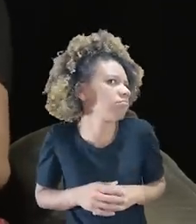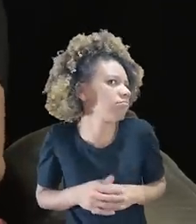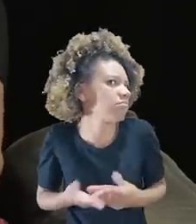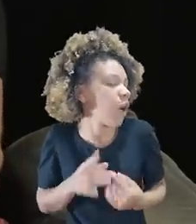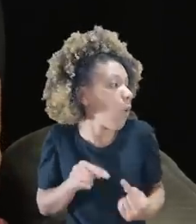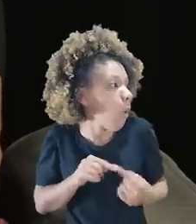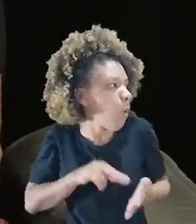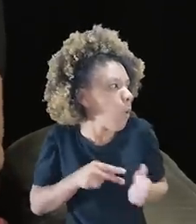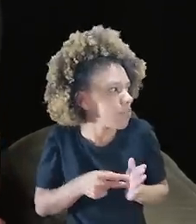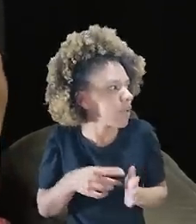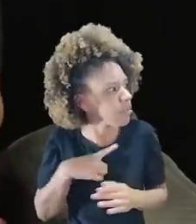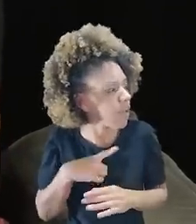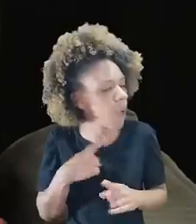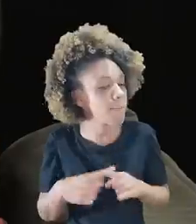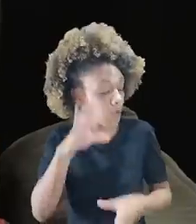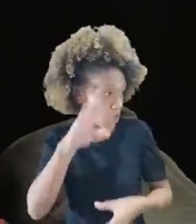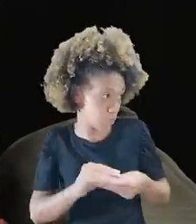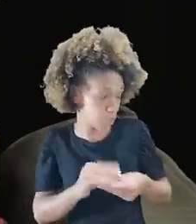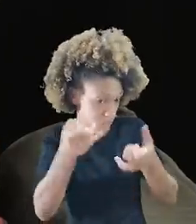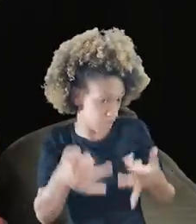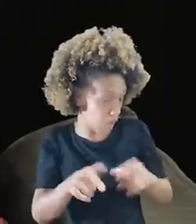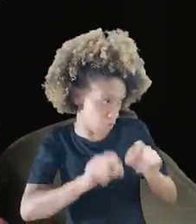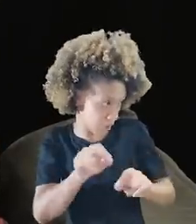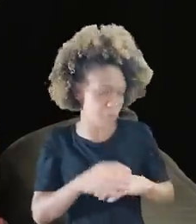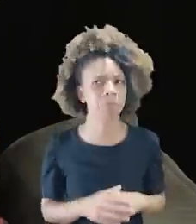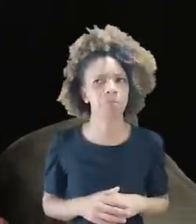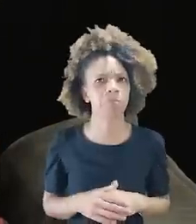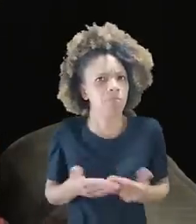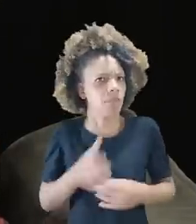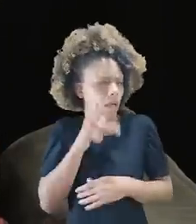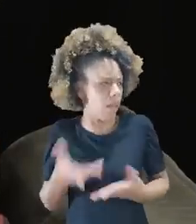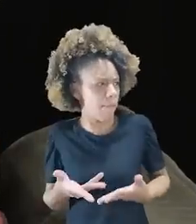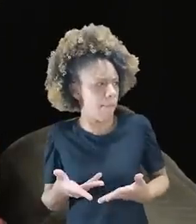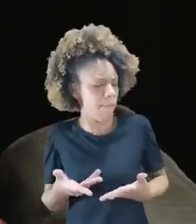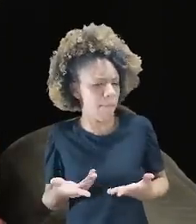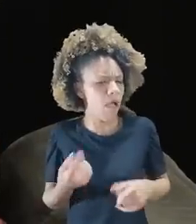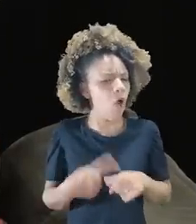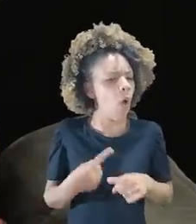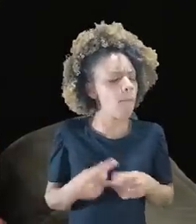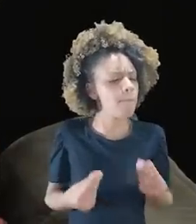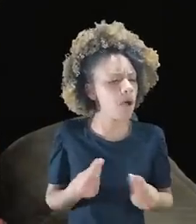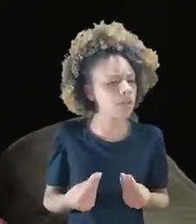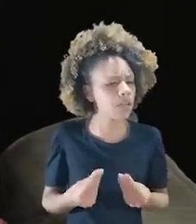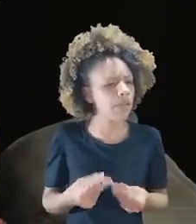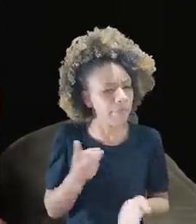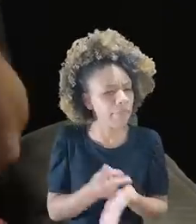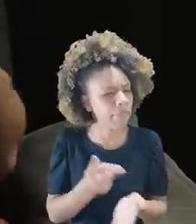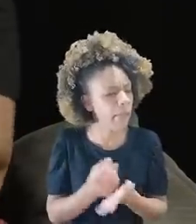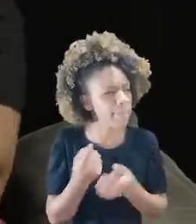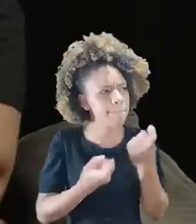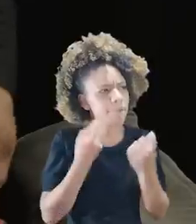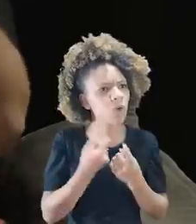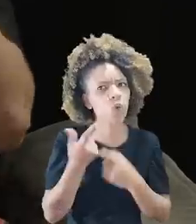outros querem ver antes de você tá preocupado com o que você quer fazer né se você acorda a primeira coisa que você faz ir pro celular twitar